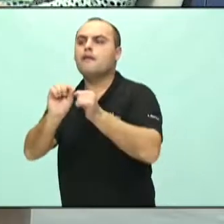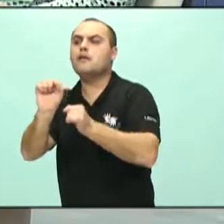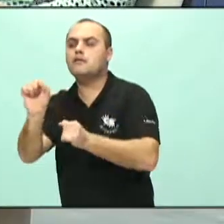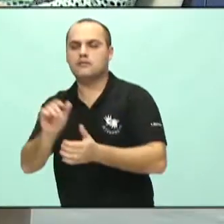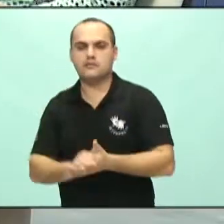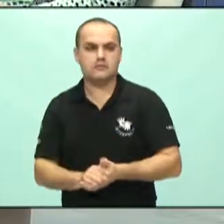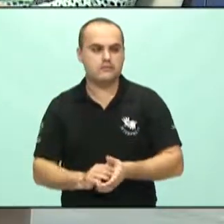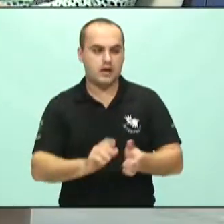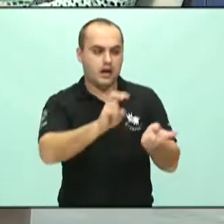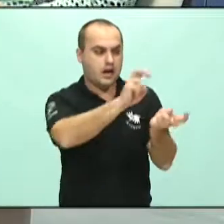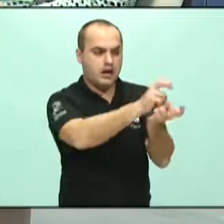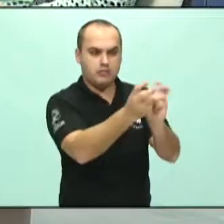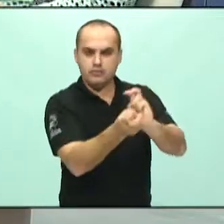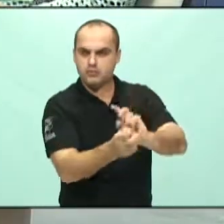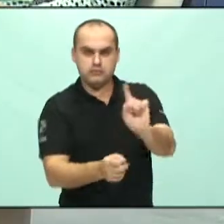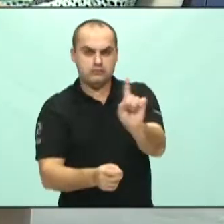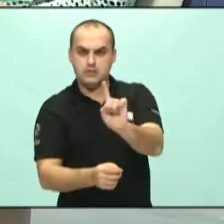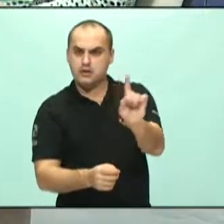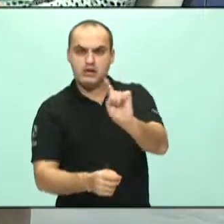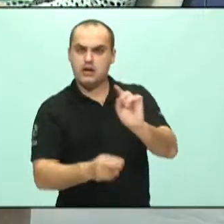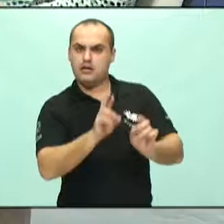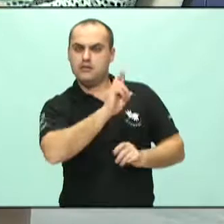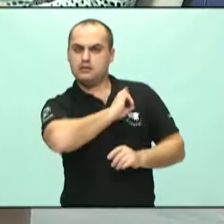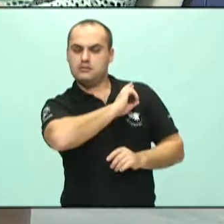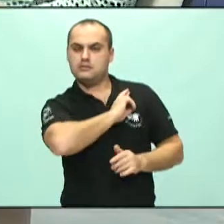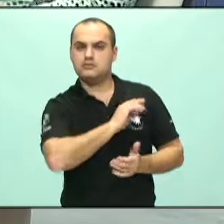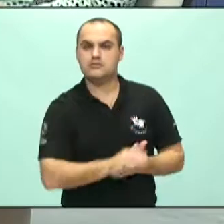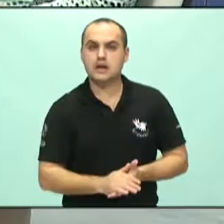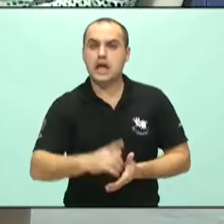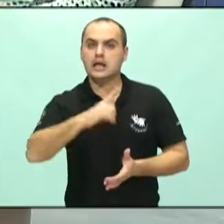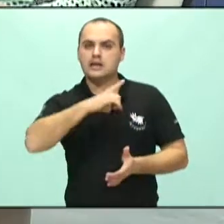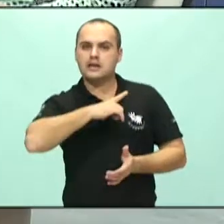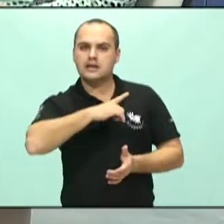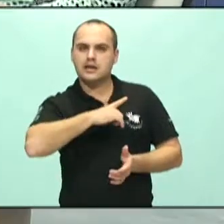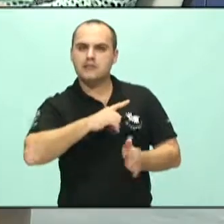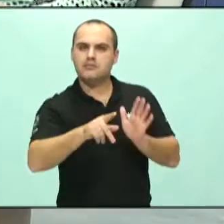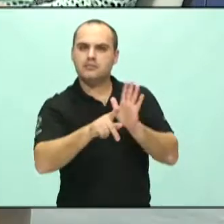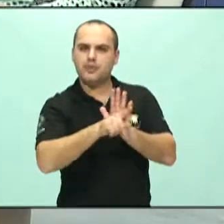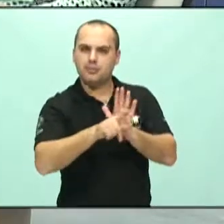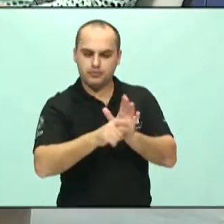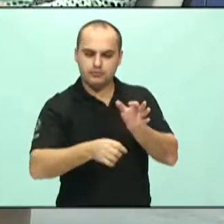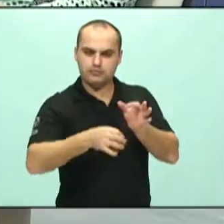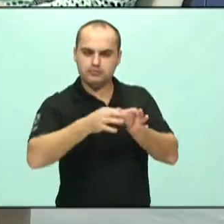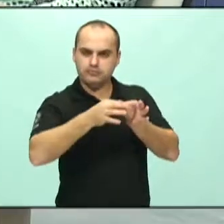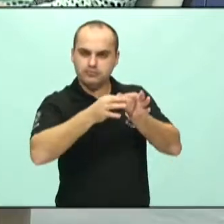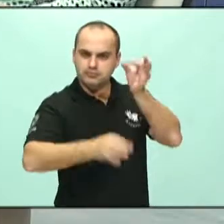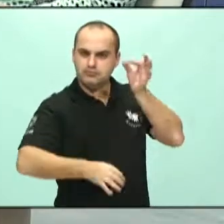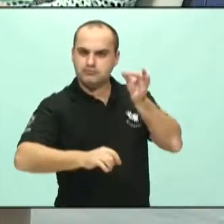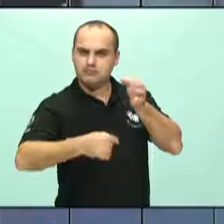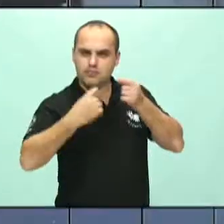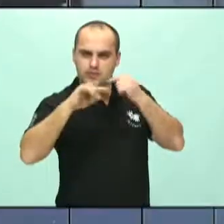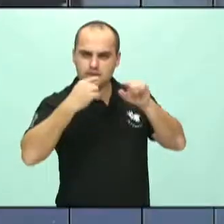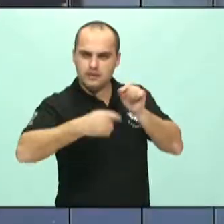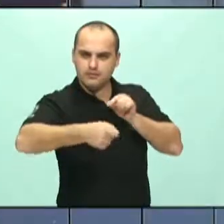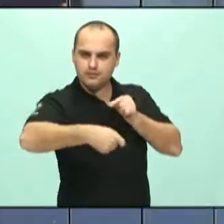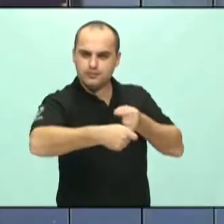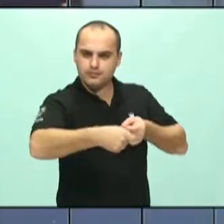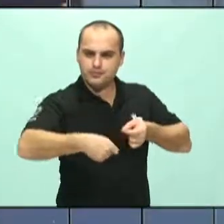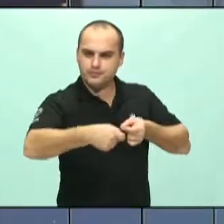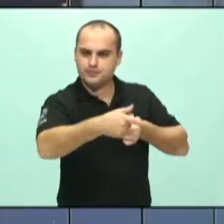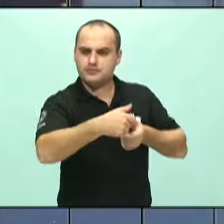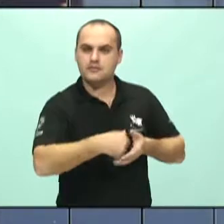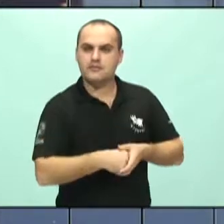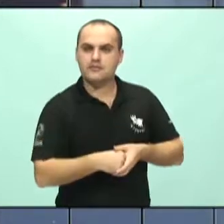não é religião, por que tem o instrumento, como o instrumento entrou para disfarçar ela numa dança, em que período que foi, o porquê que foi, aí a gente entra numa